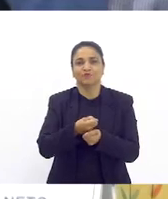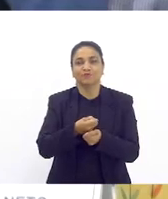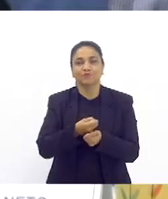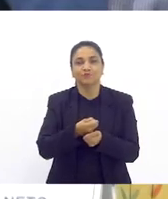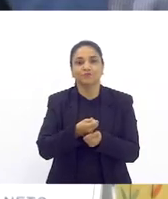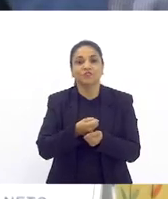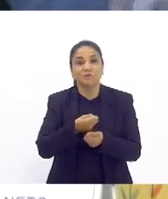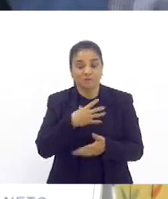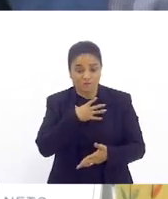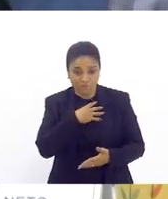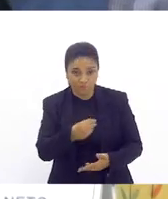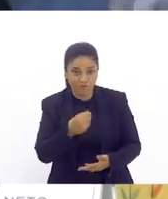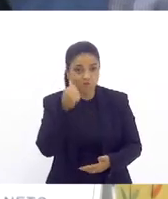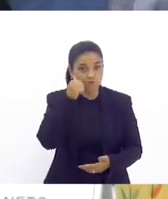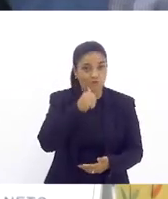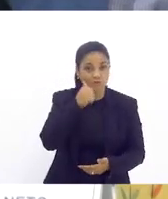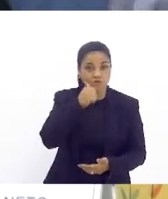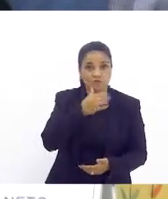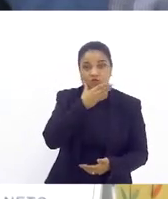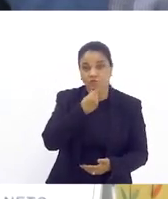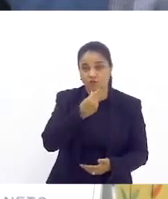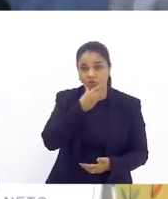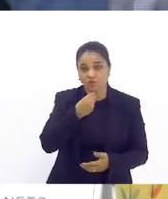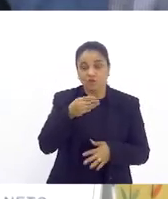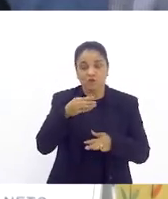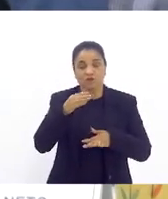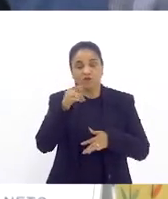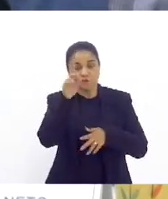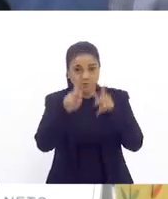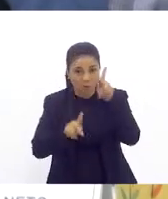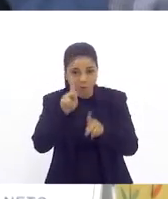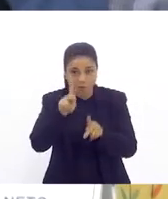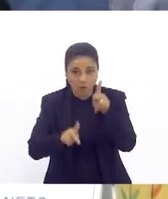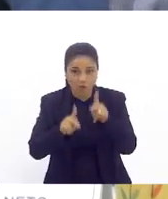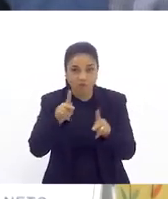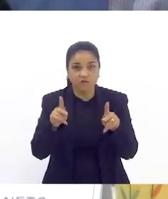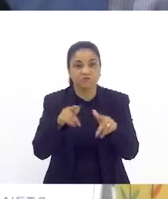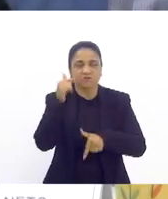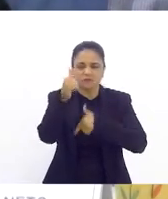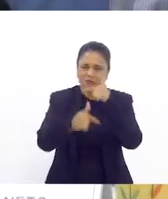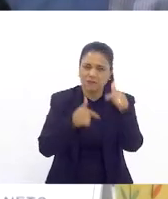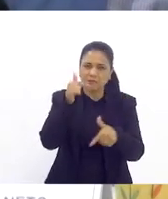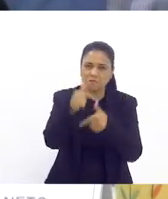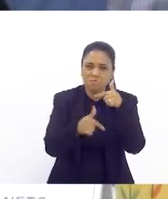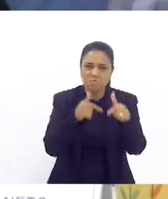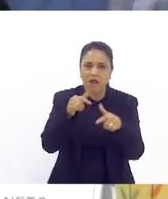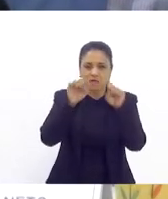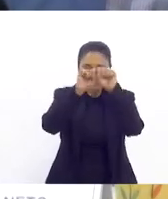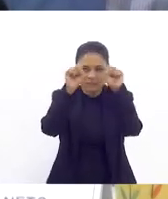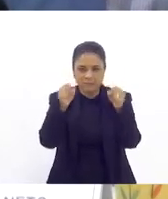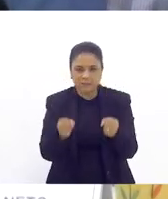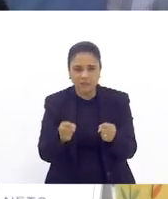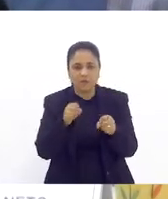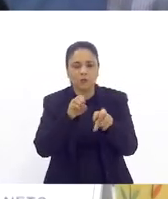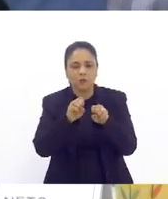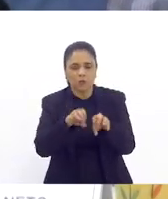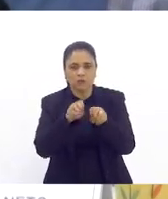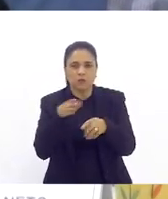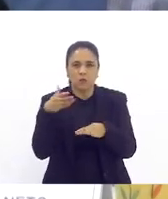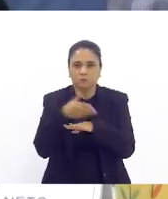para as filhas e os filhos da classe trabalhadora que são aqueles que acessam o sistema público de educação